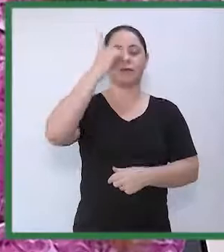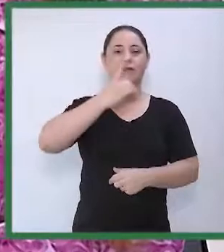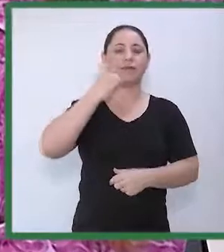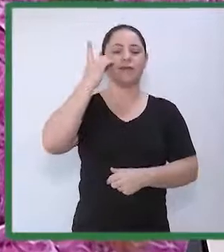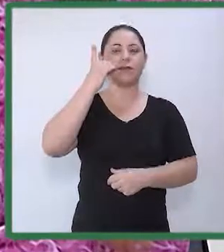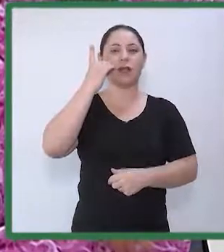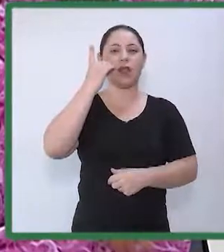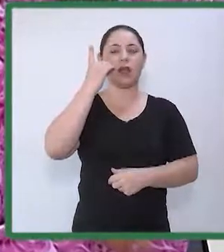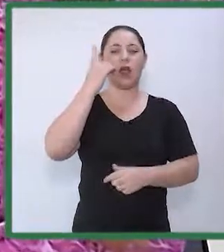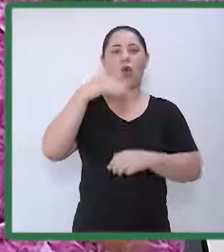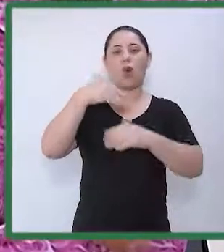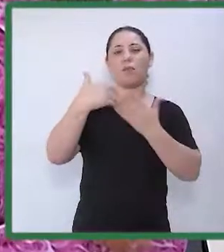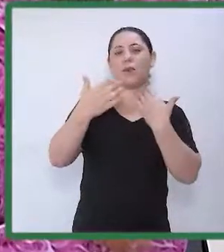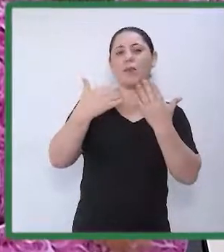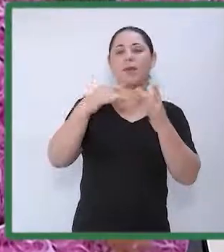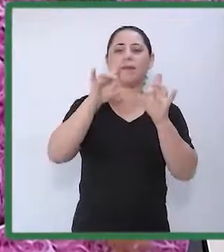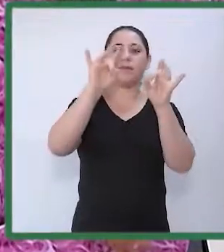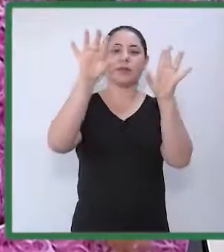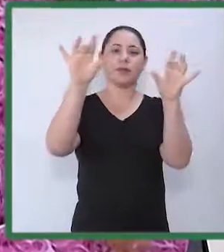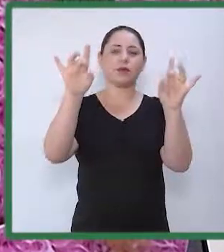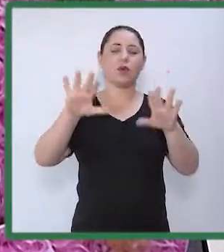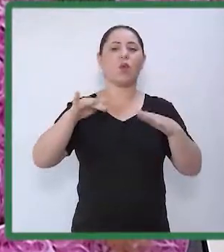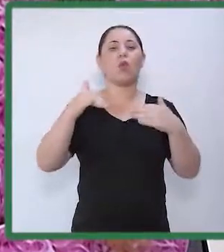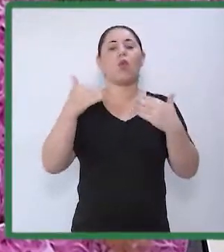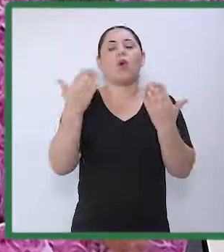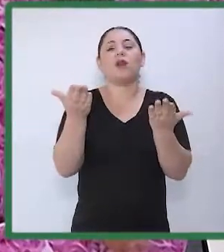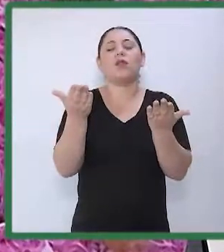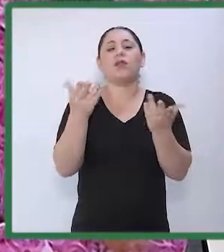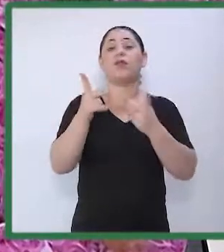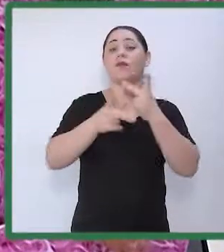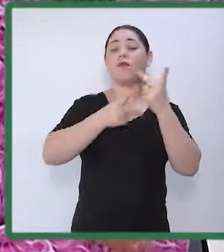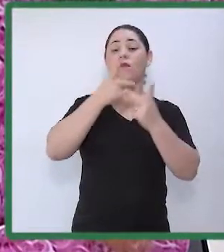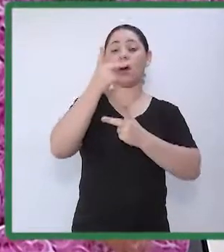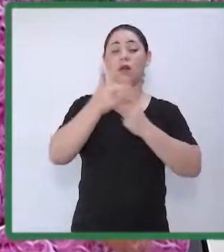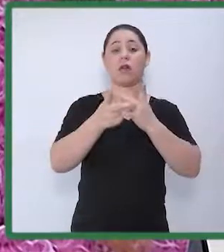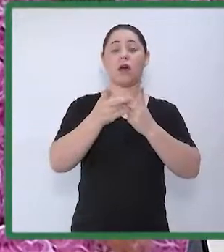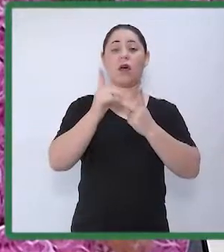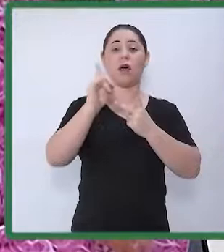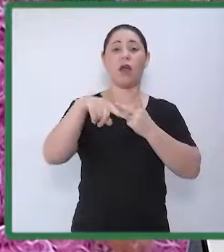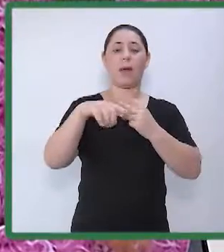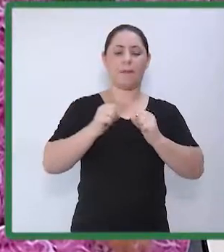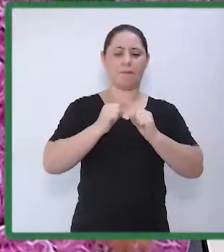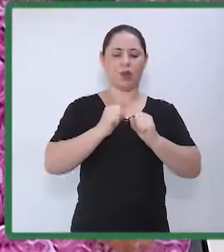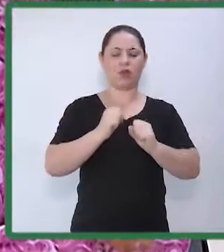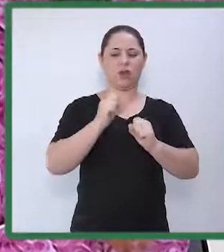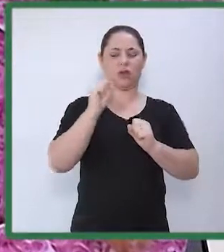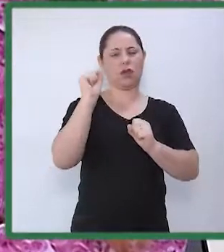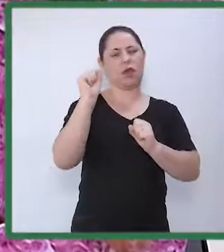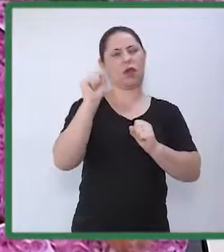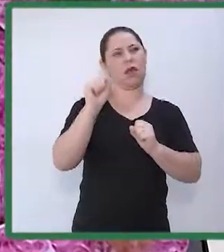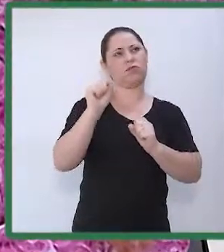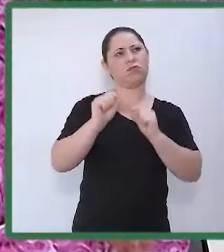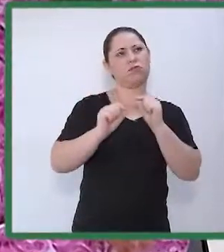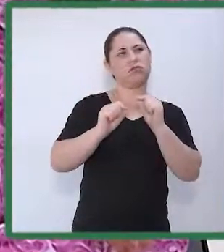Deputada, essa conversa em especial, quando a gente fala de